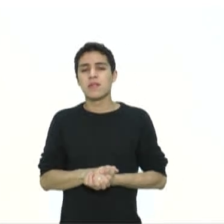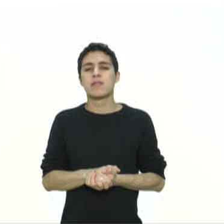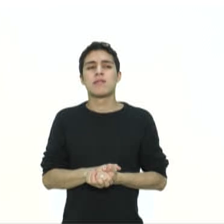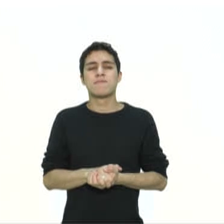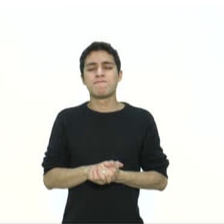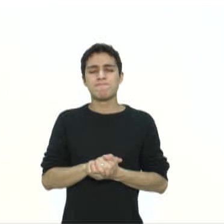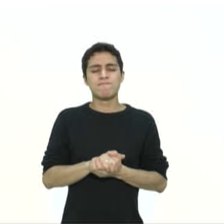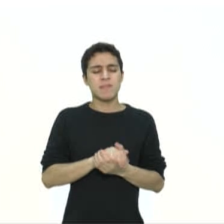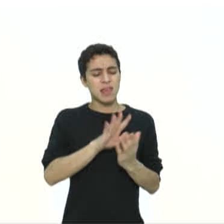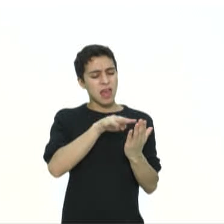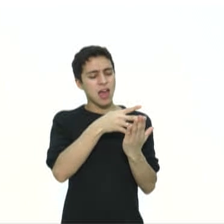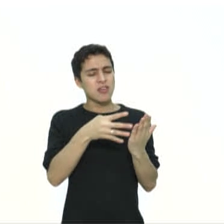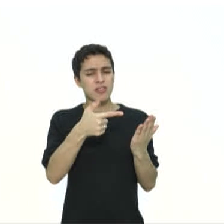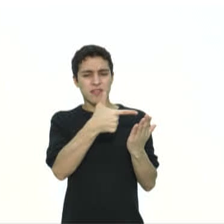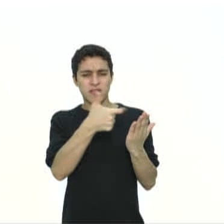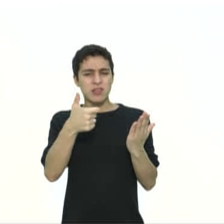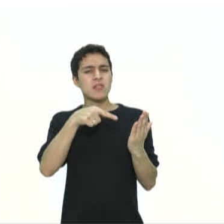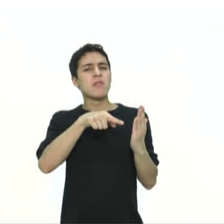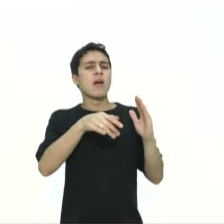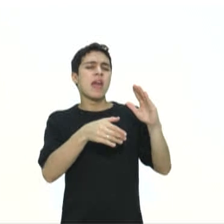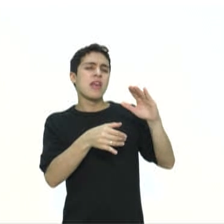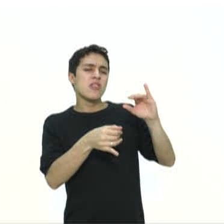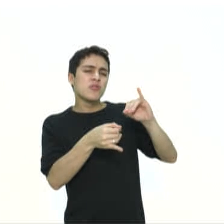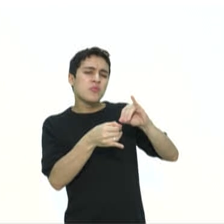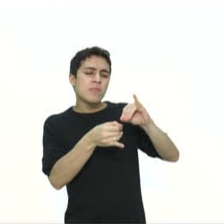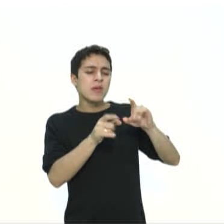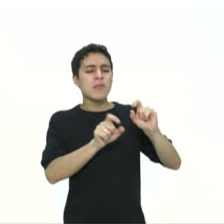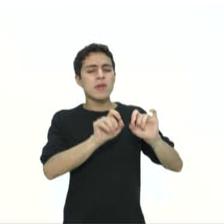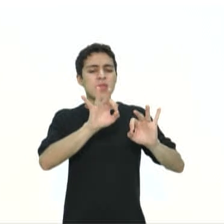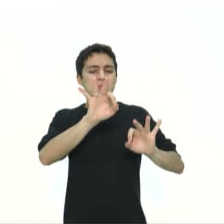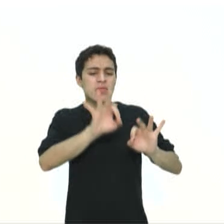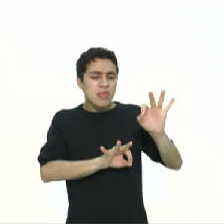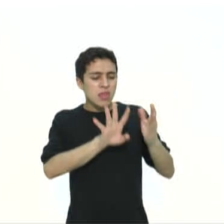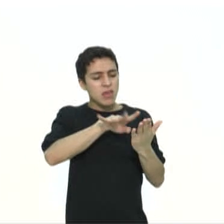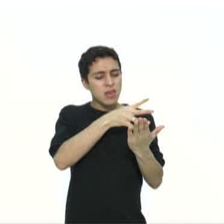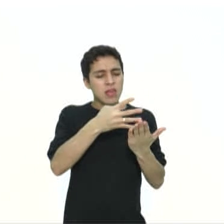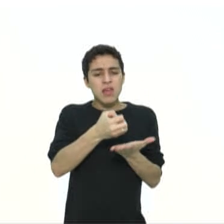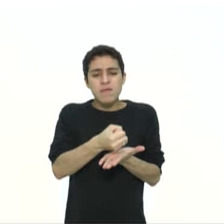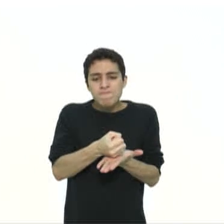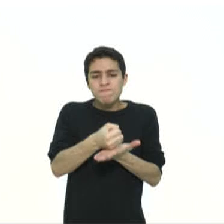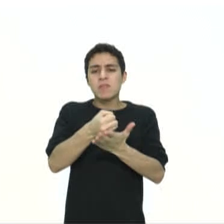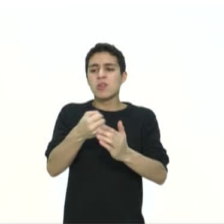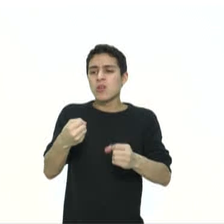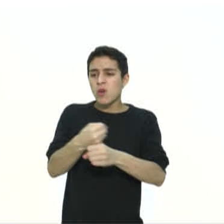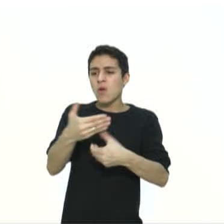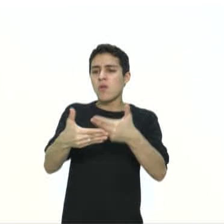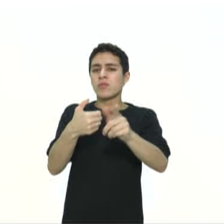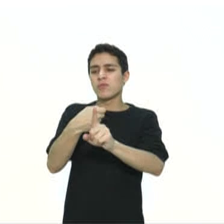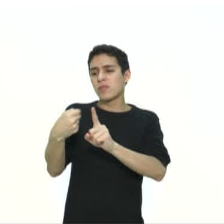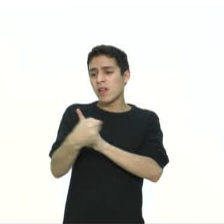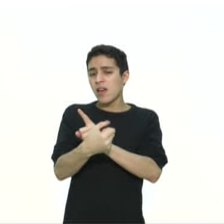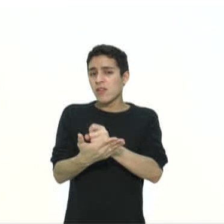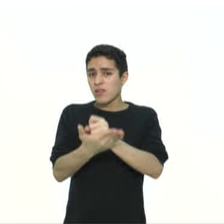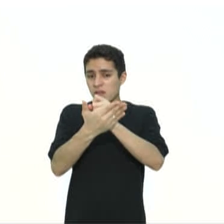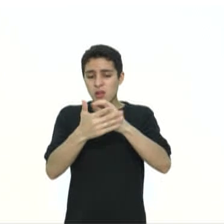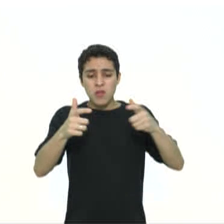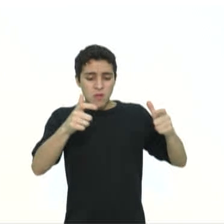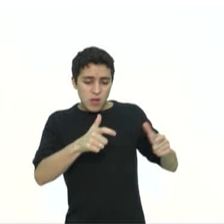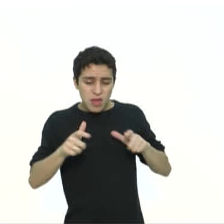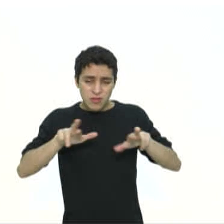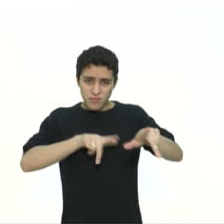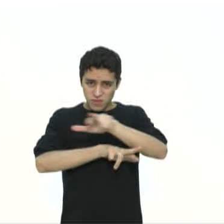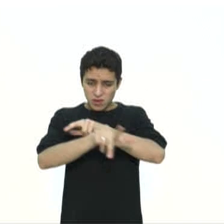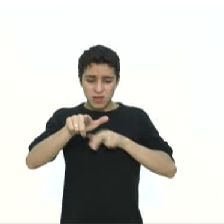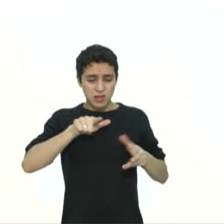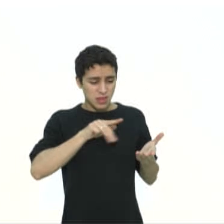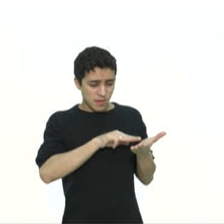21 pode ser definida como um instrumento de planejamento para a construção de sociedades sustentáveis em diferentes bases geográficas Que